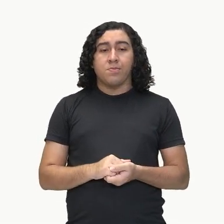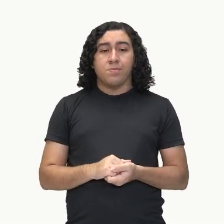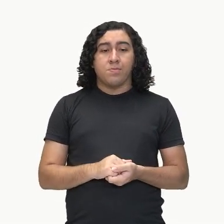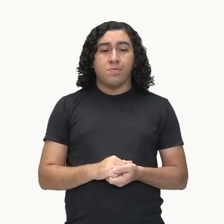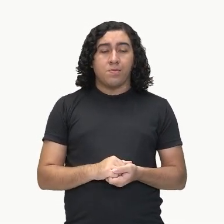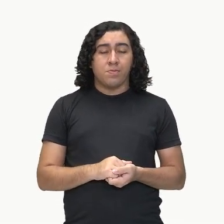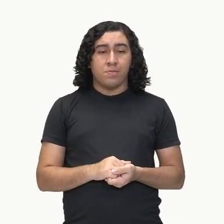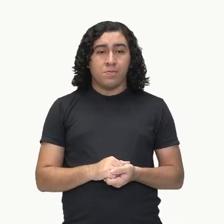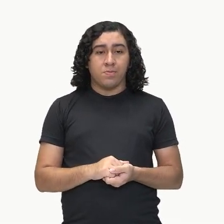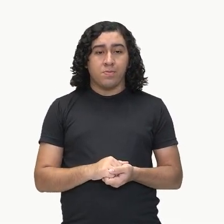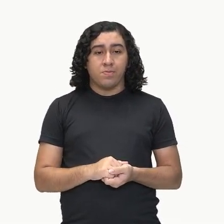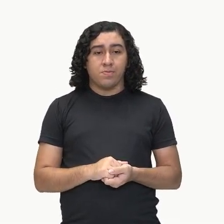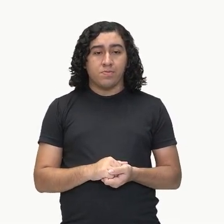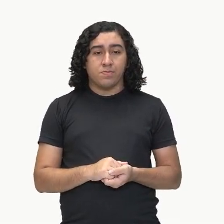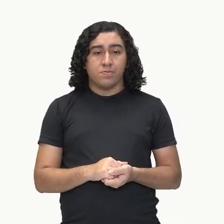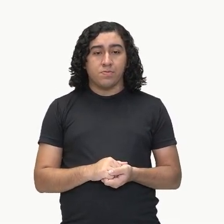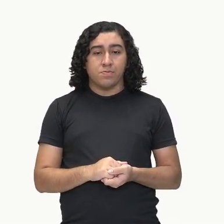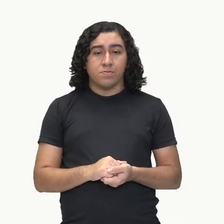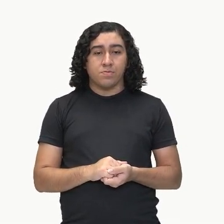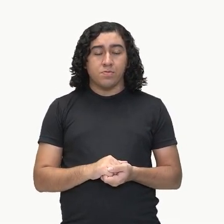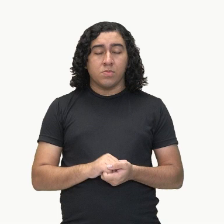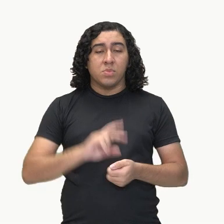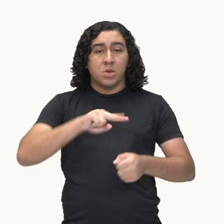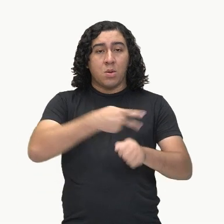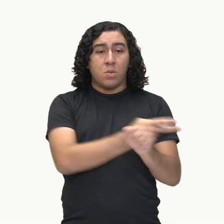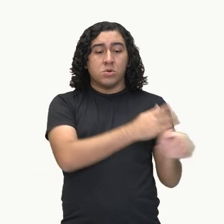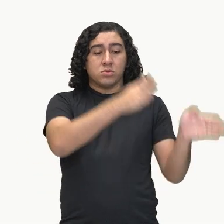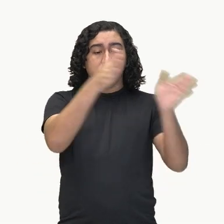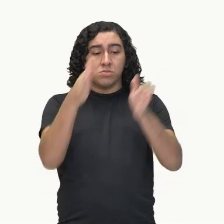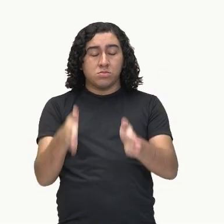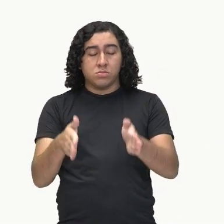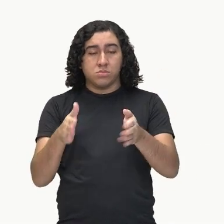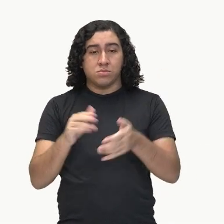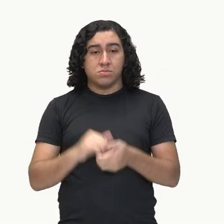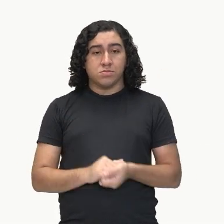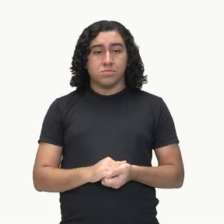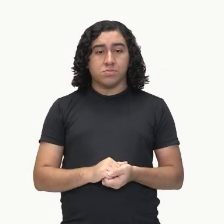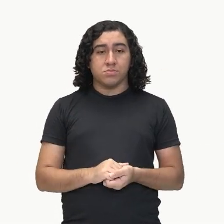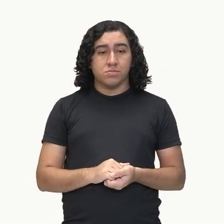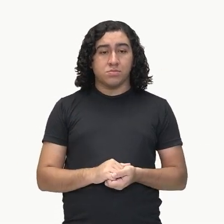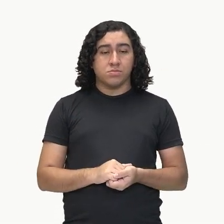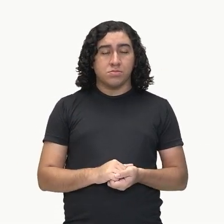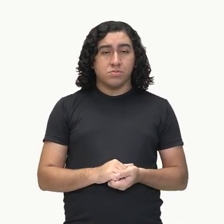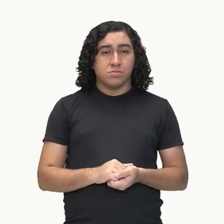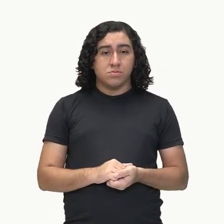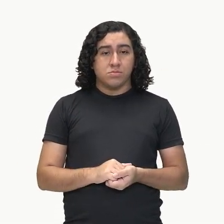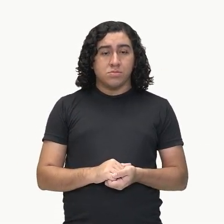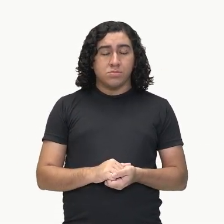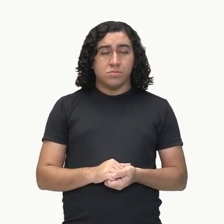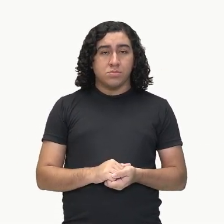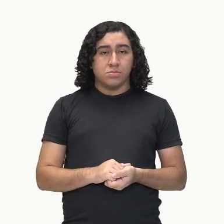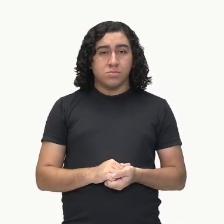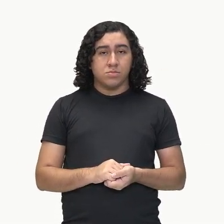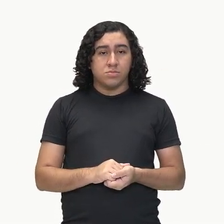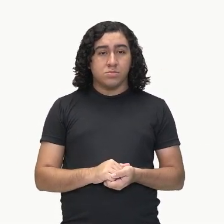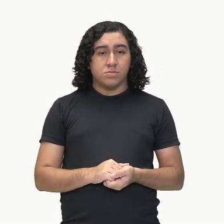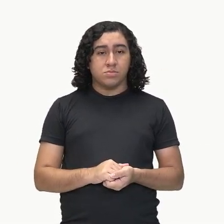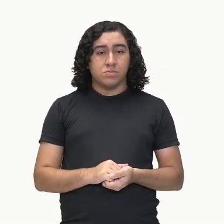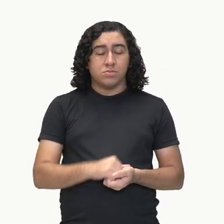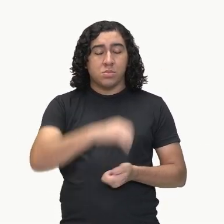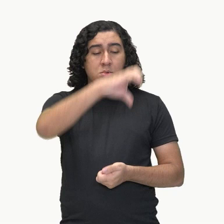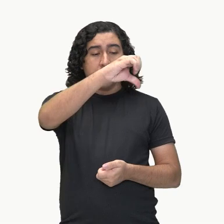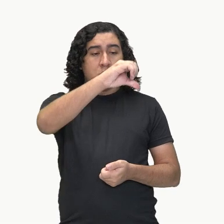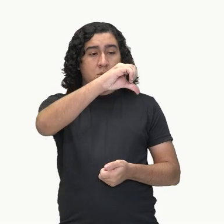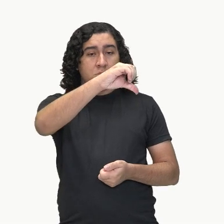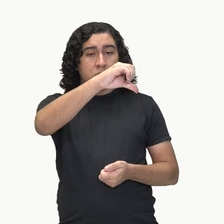Depois você vem aqui para o próximo coeficiente. 9 e 7. Perceba,